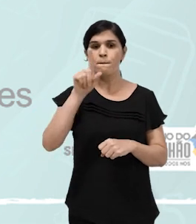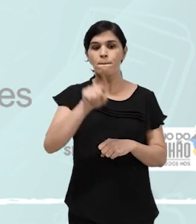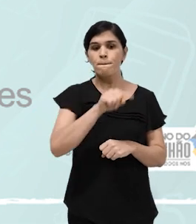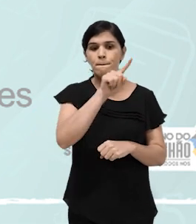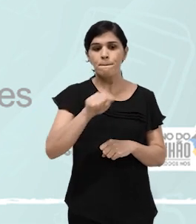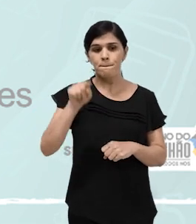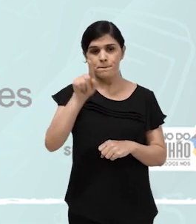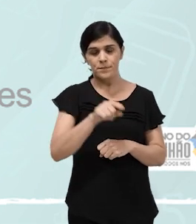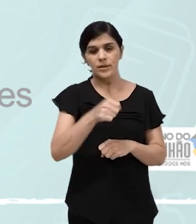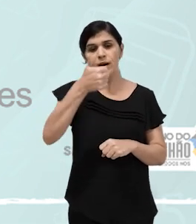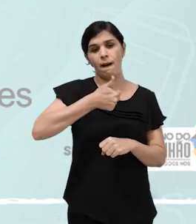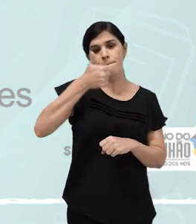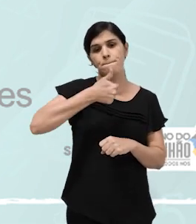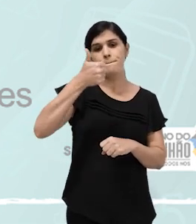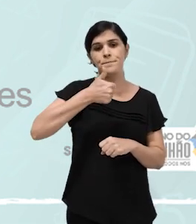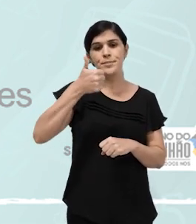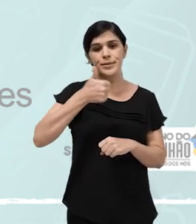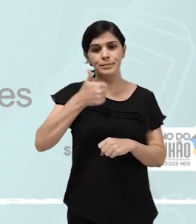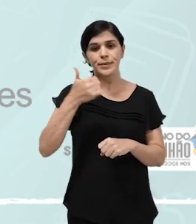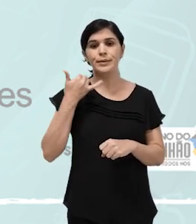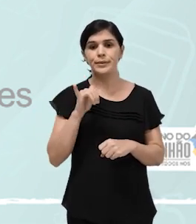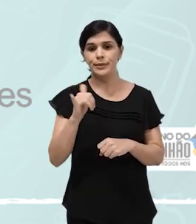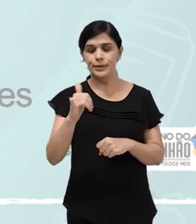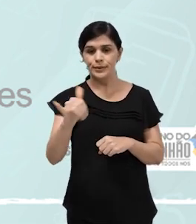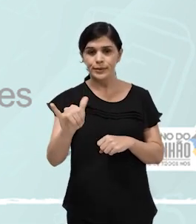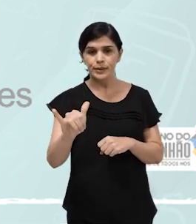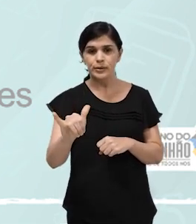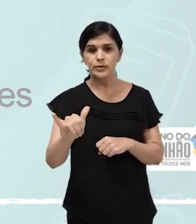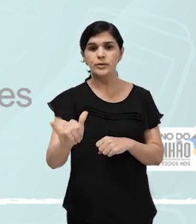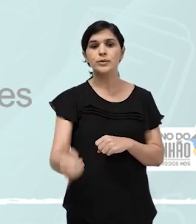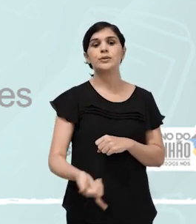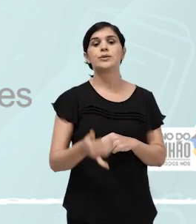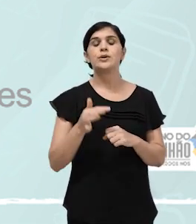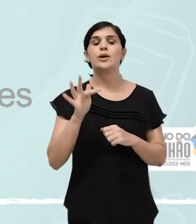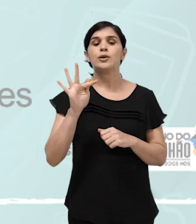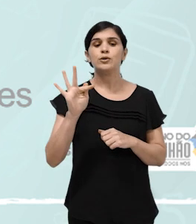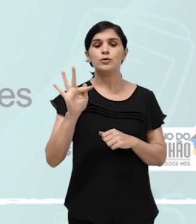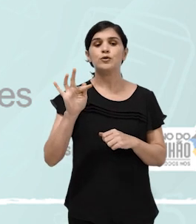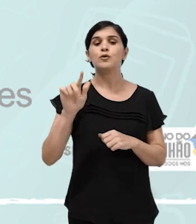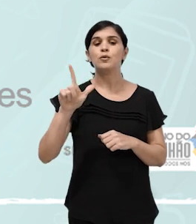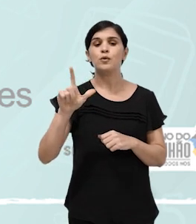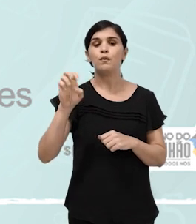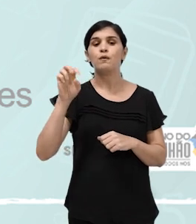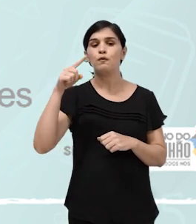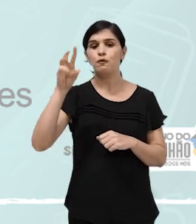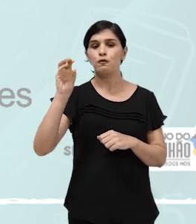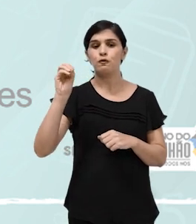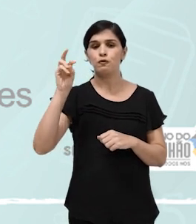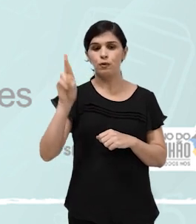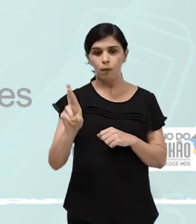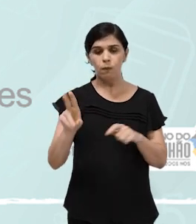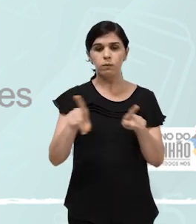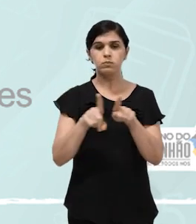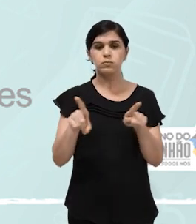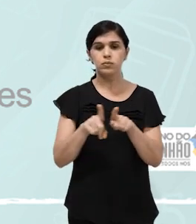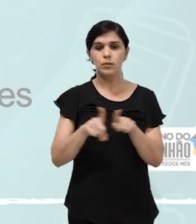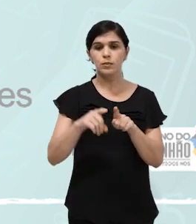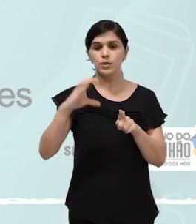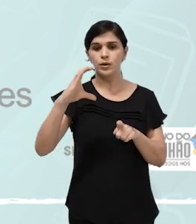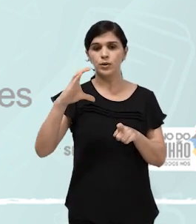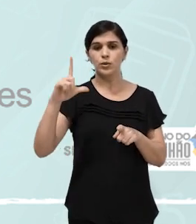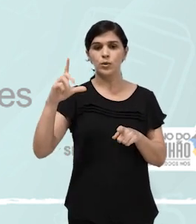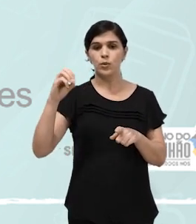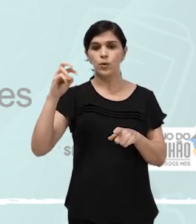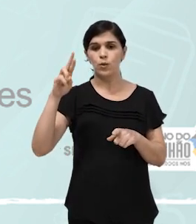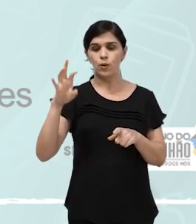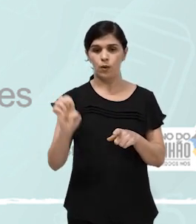de ionização do flúor e do cloro, respectivamente em kJ por mol. Certo? Aqui estão